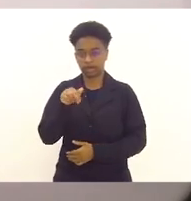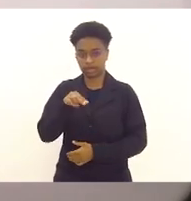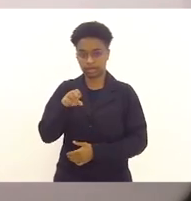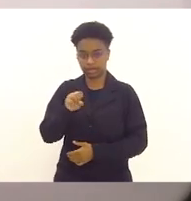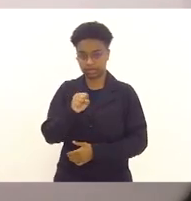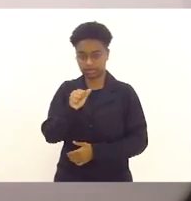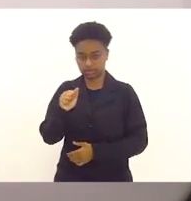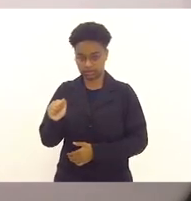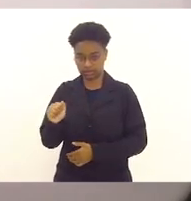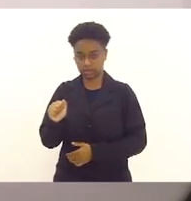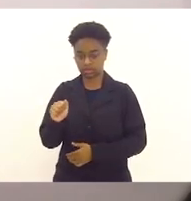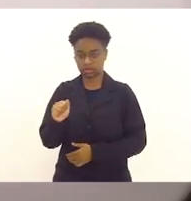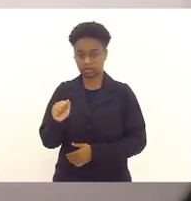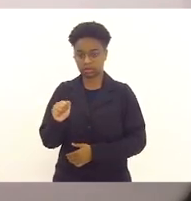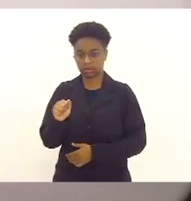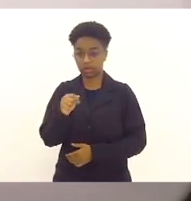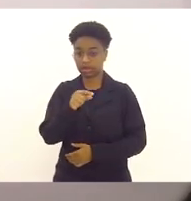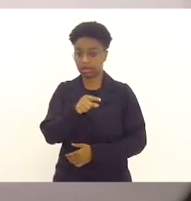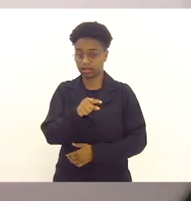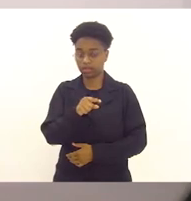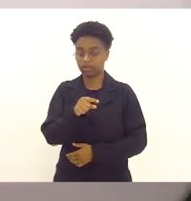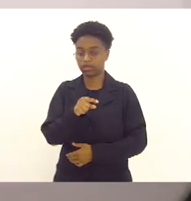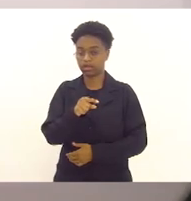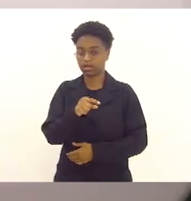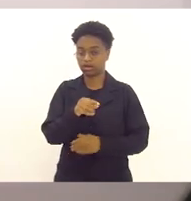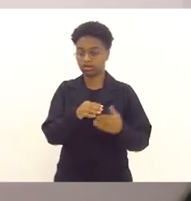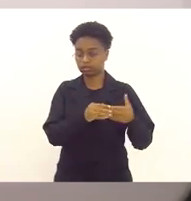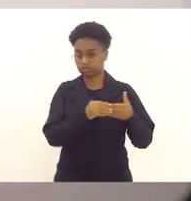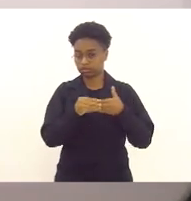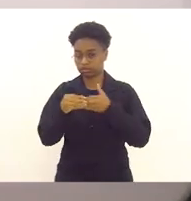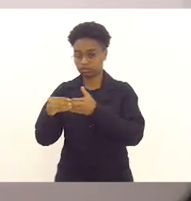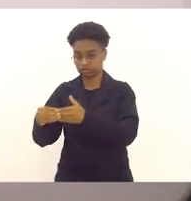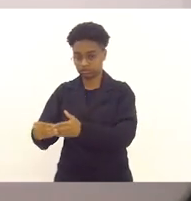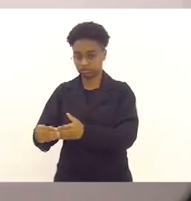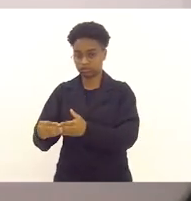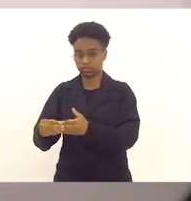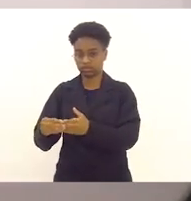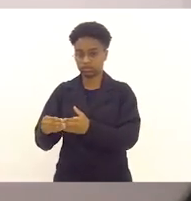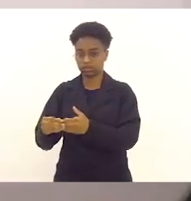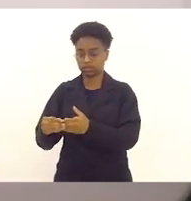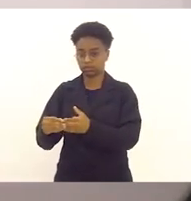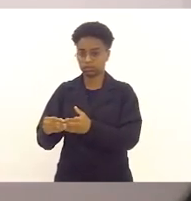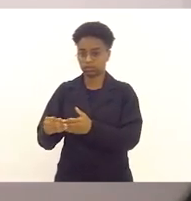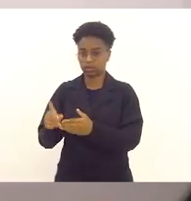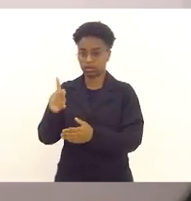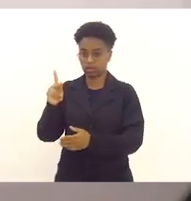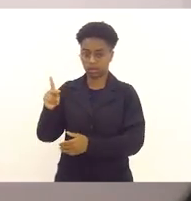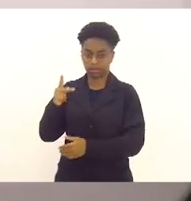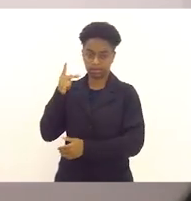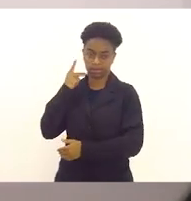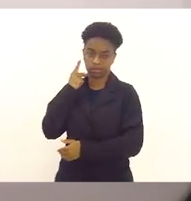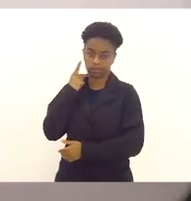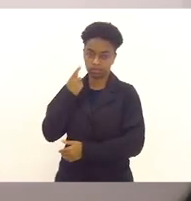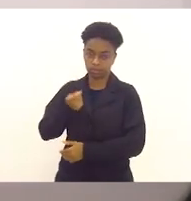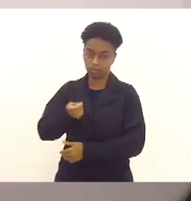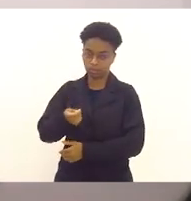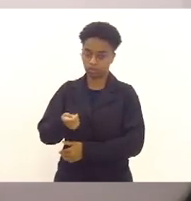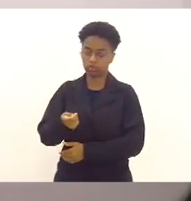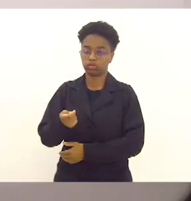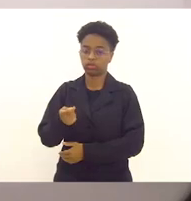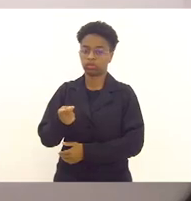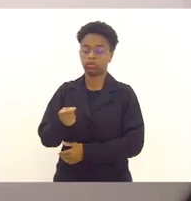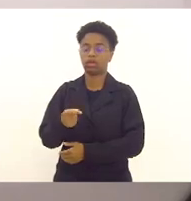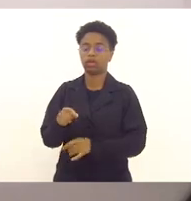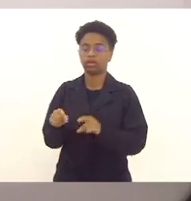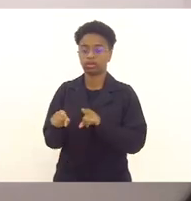ela virou ela ela foi encaminhada para o promotor é de atribuição